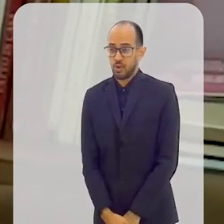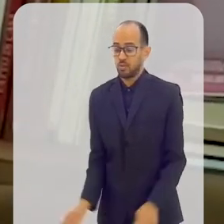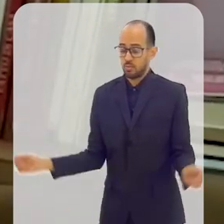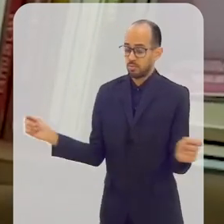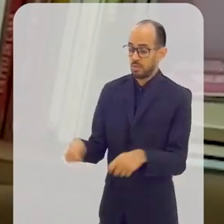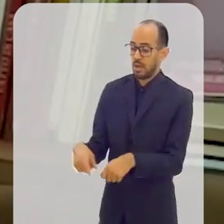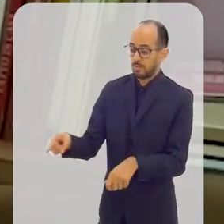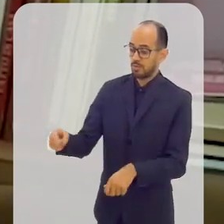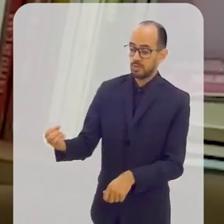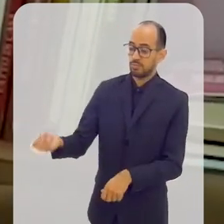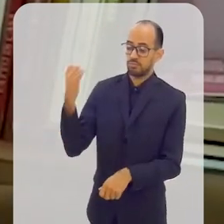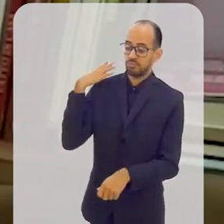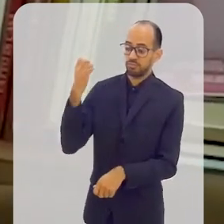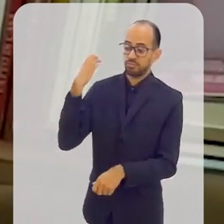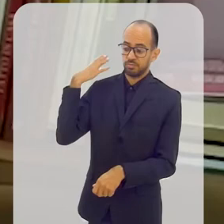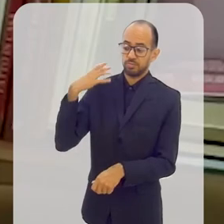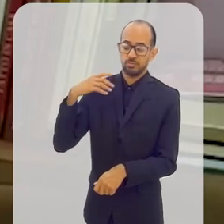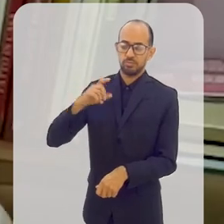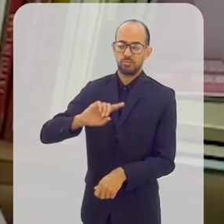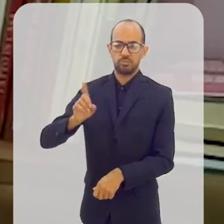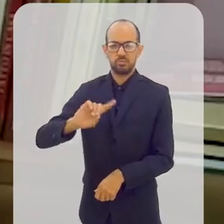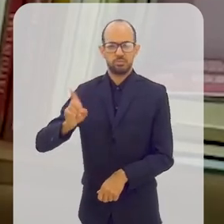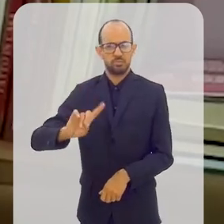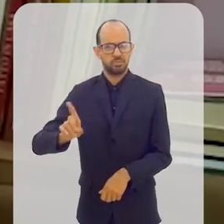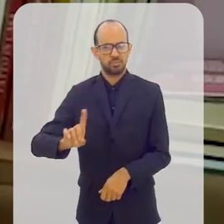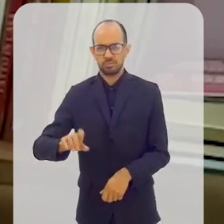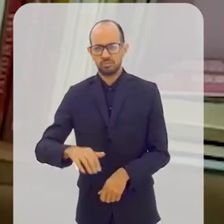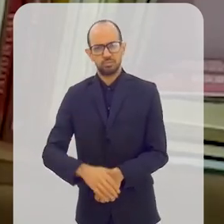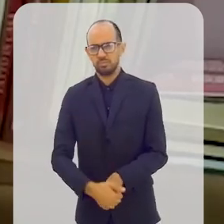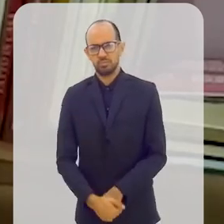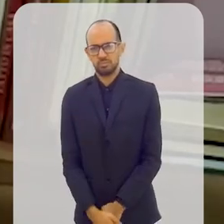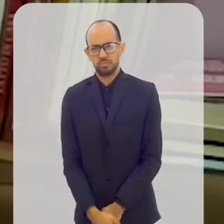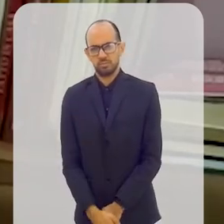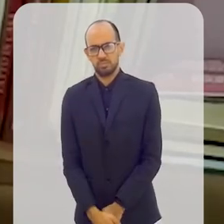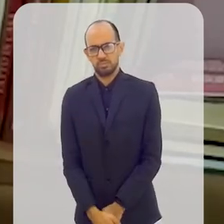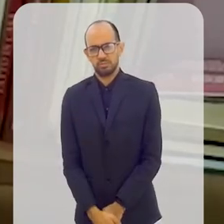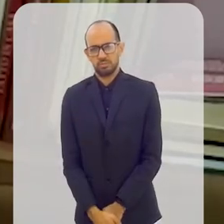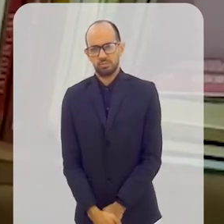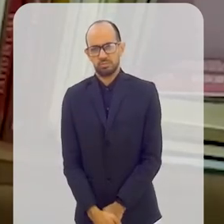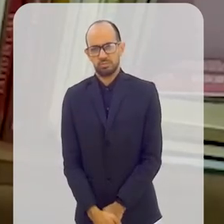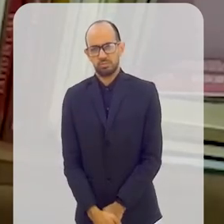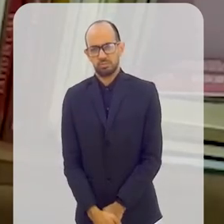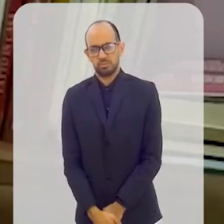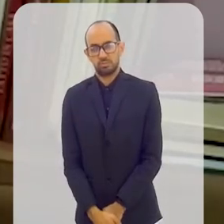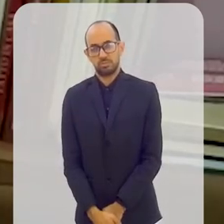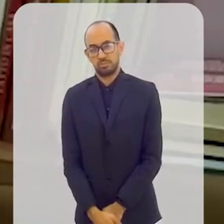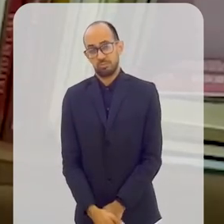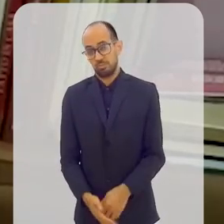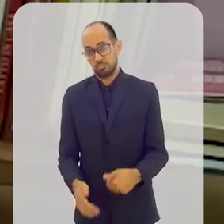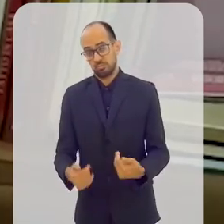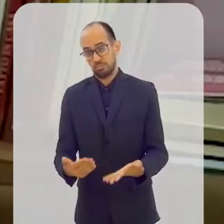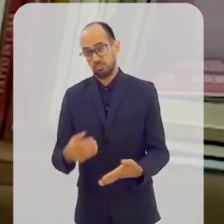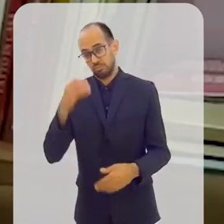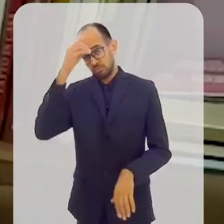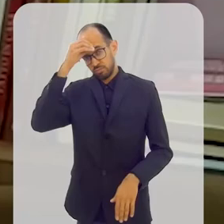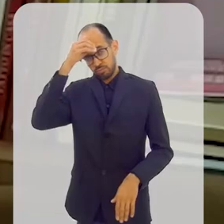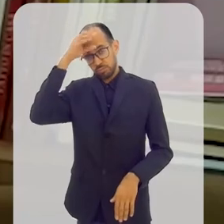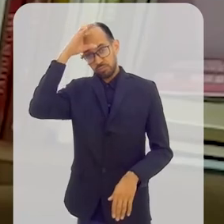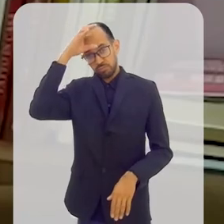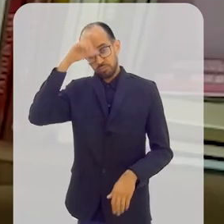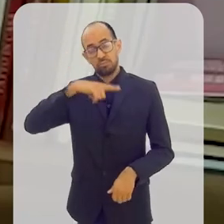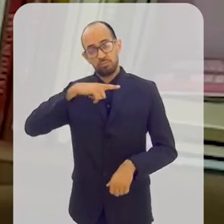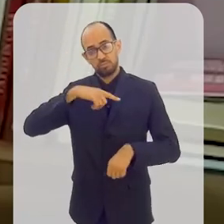Então você não pode mais ignorar, você não é mais ignorante nisso. Né? E o saber tem